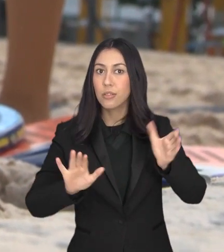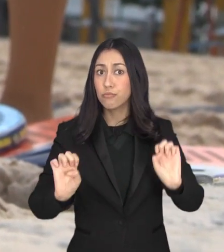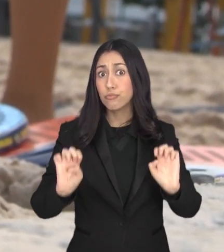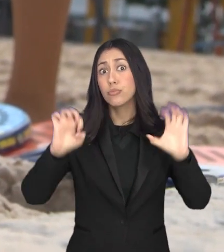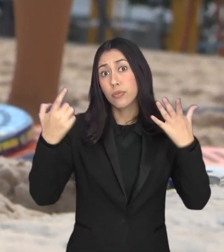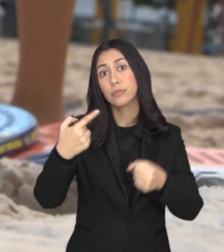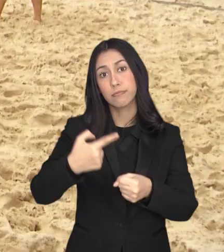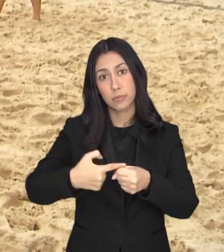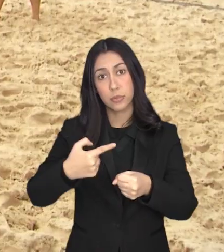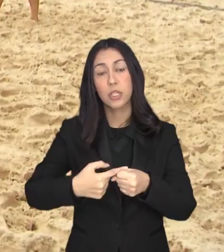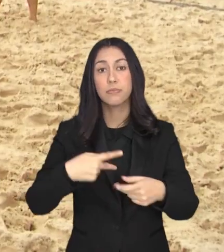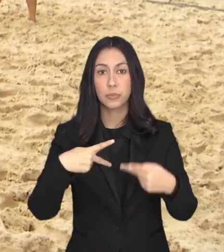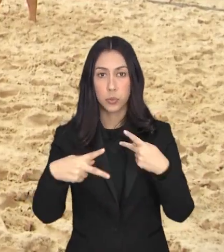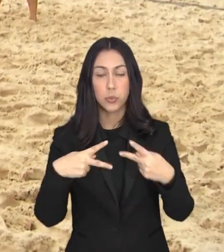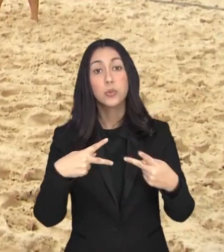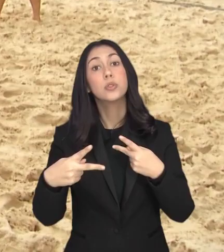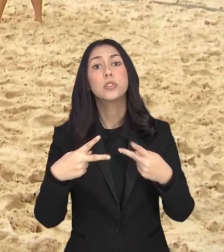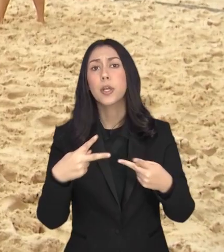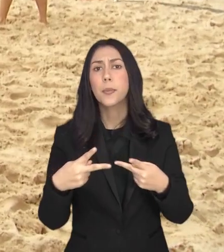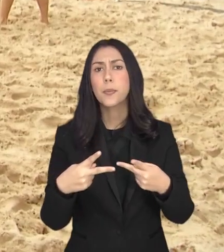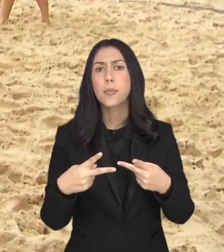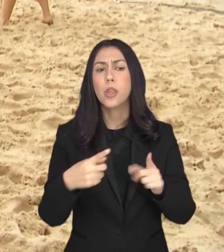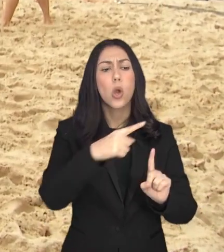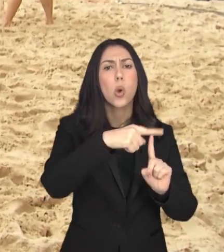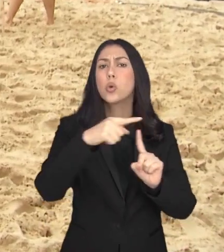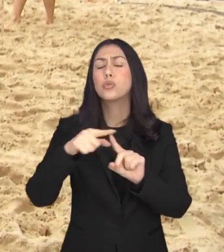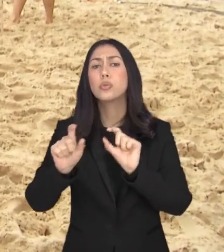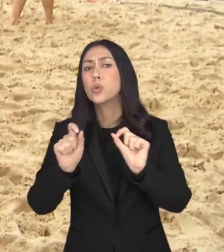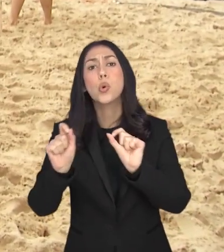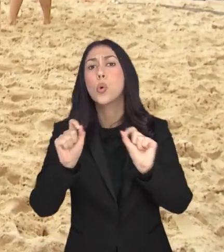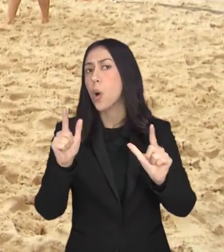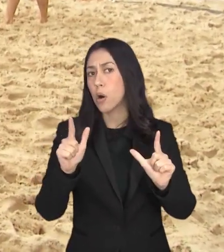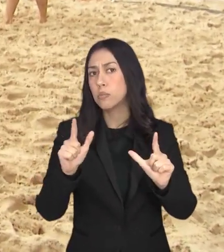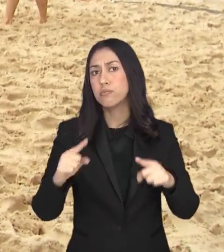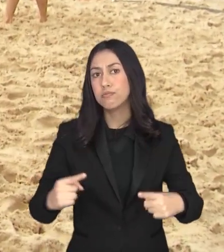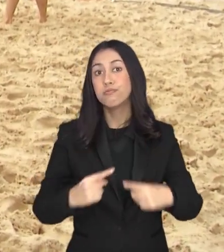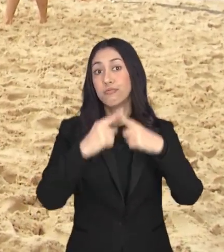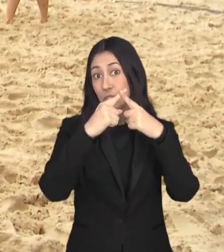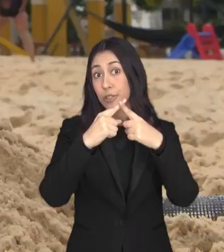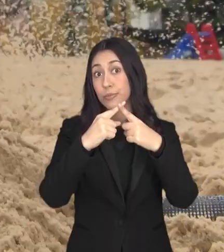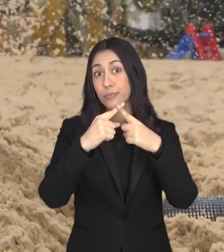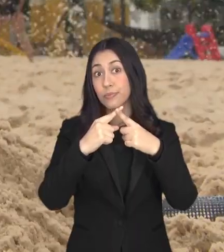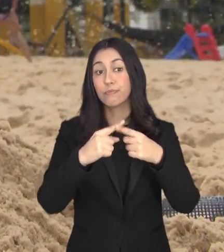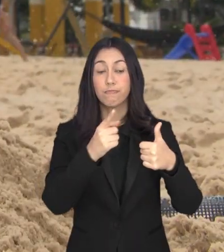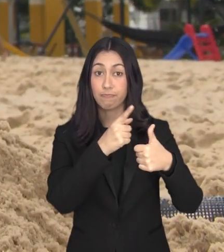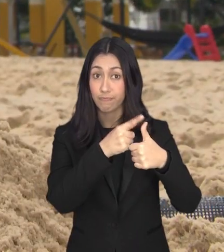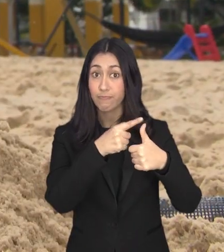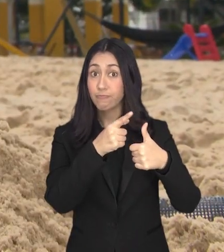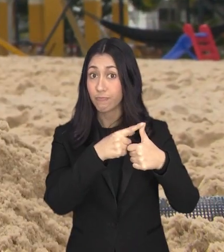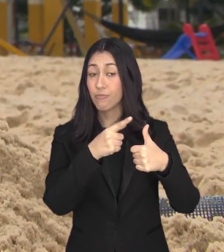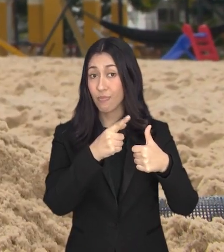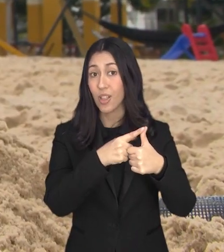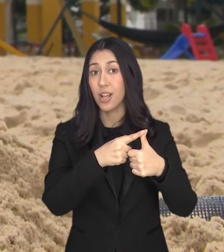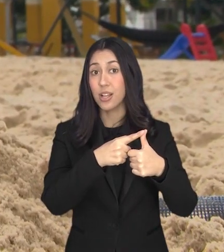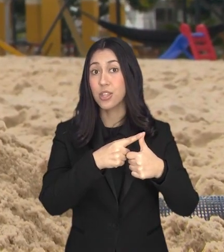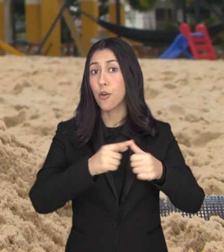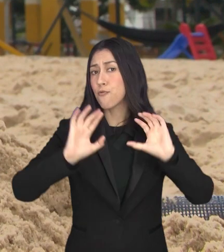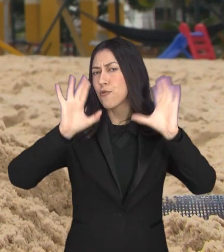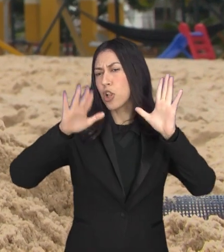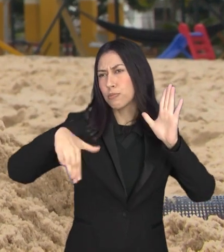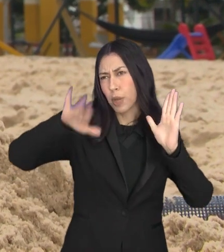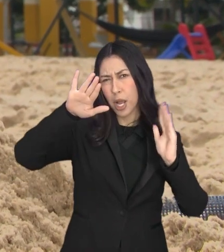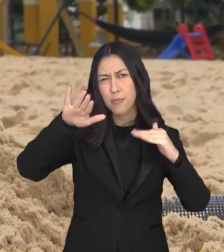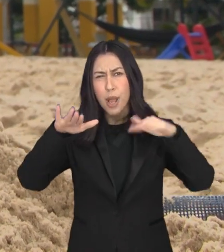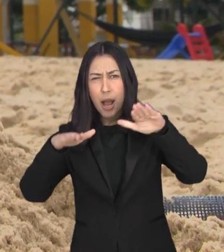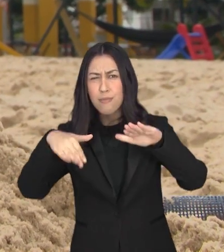eventos do município. E como exemplo de competições que poderão ser criadas em São José, estão Circuito Municipal de